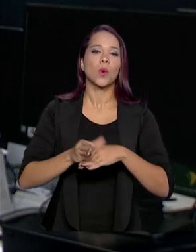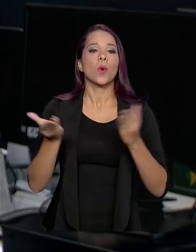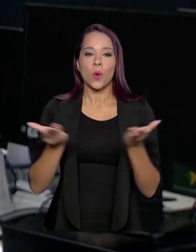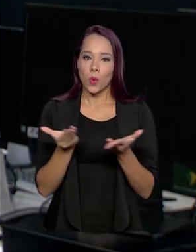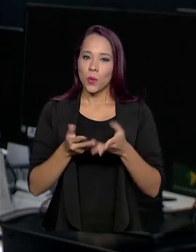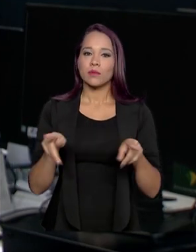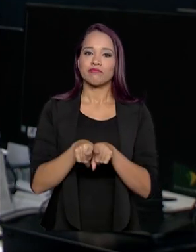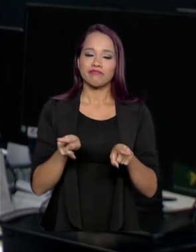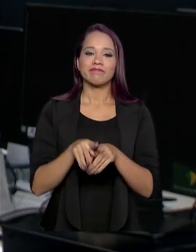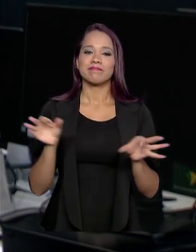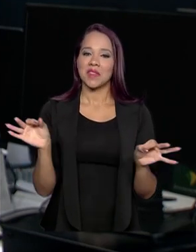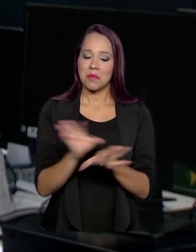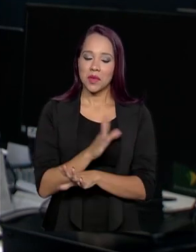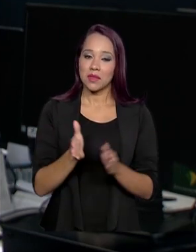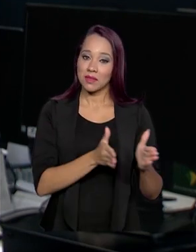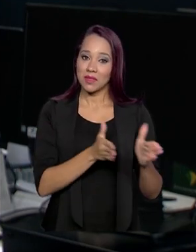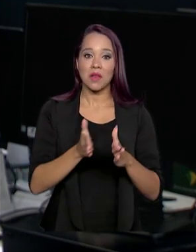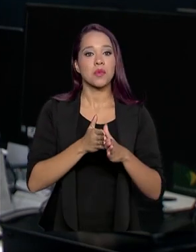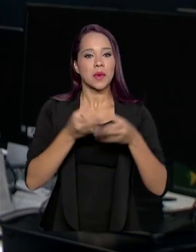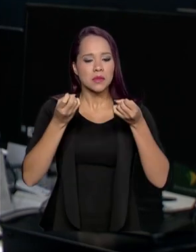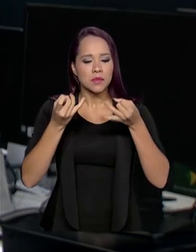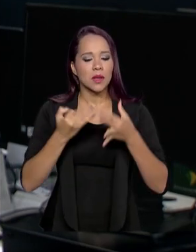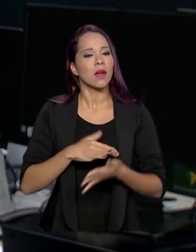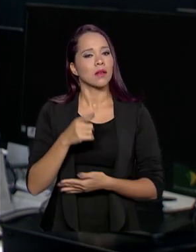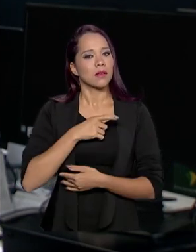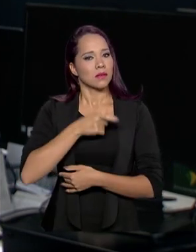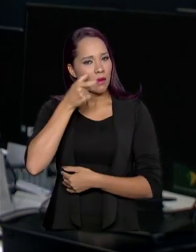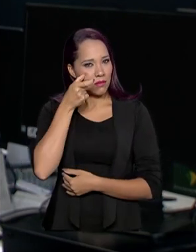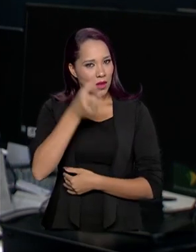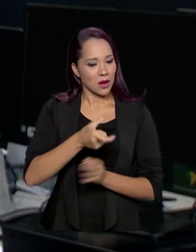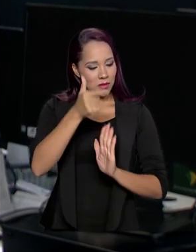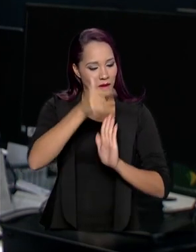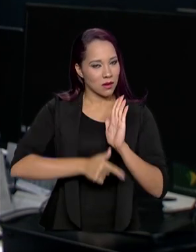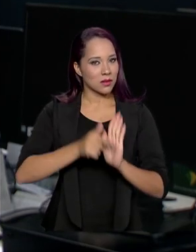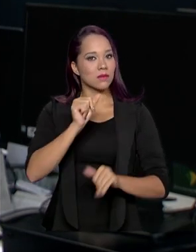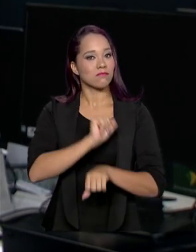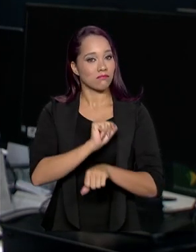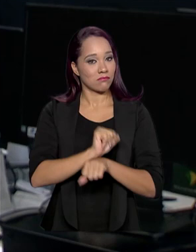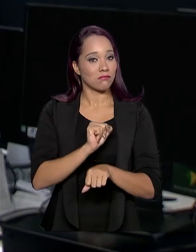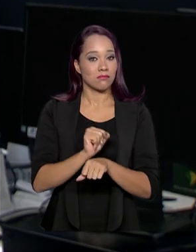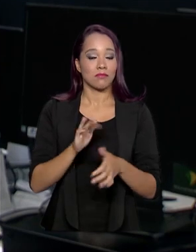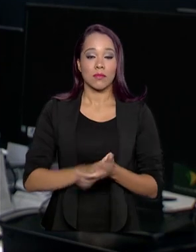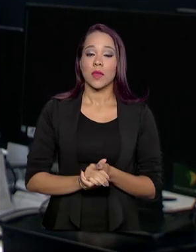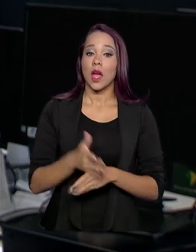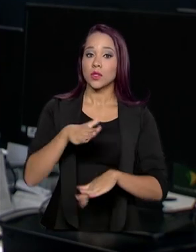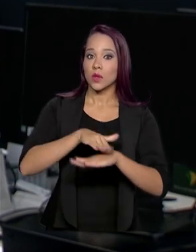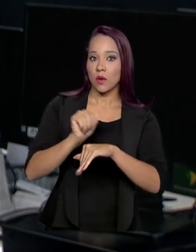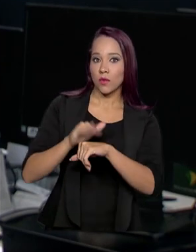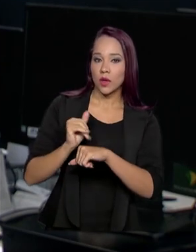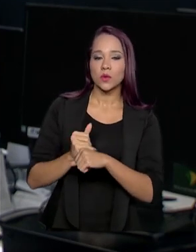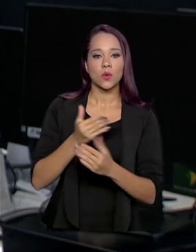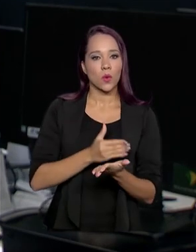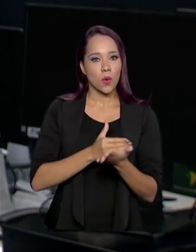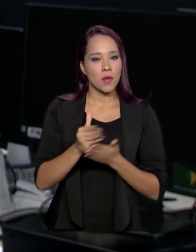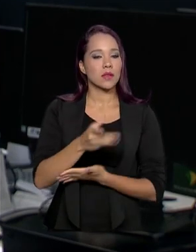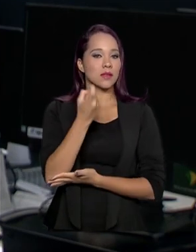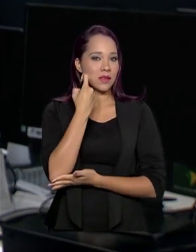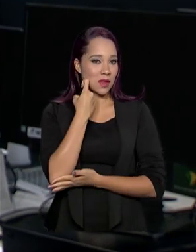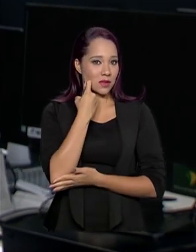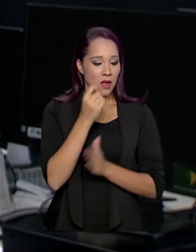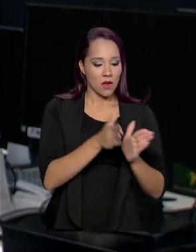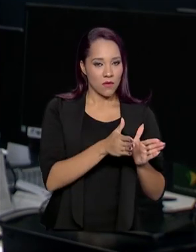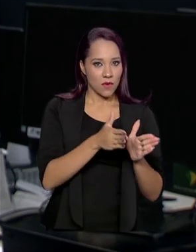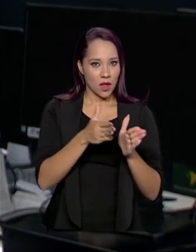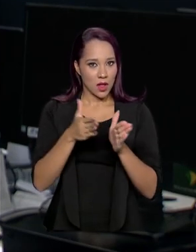hoje também termina o prazo para manifestar interesse na lista de espera. As convocações começam na sexta-feira